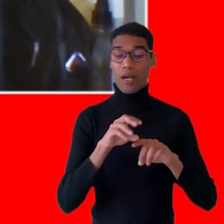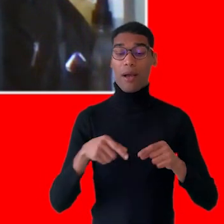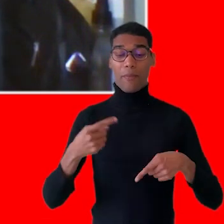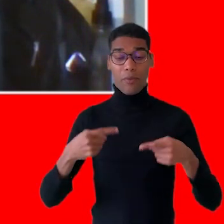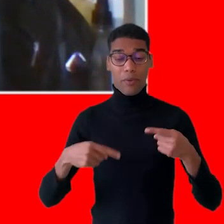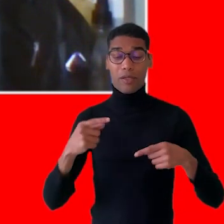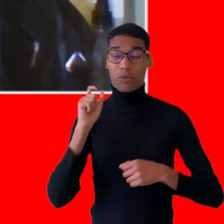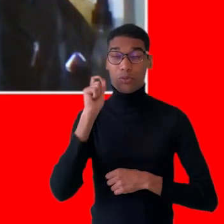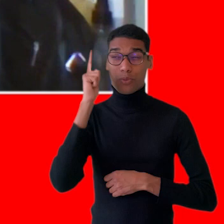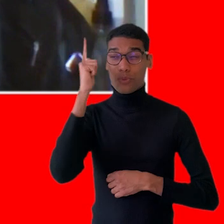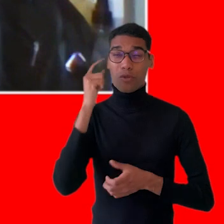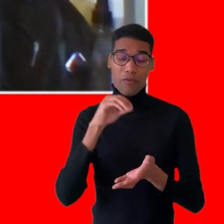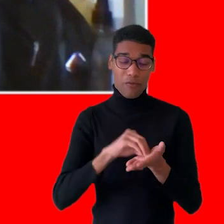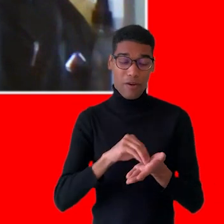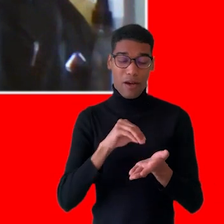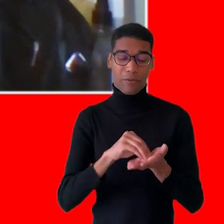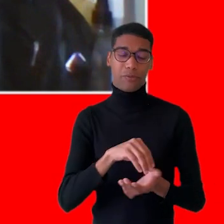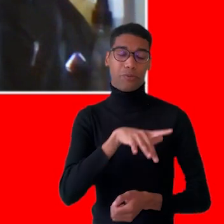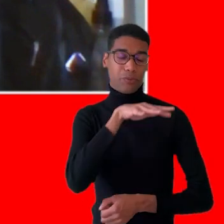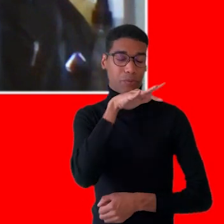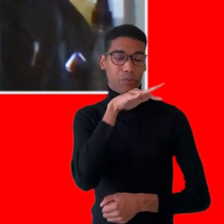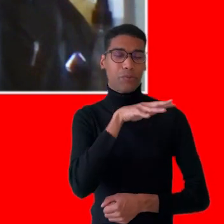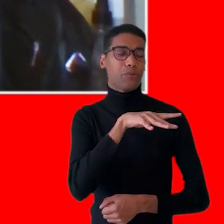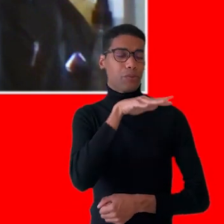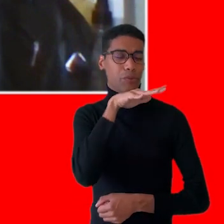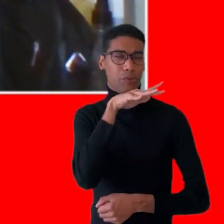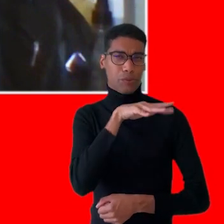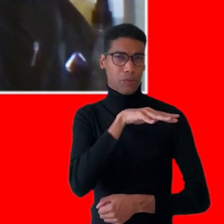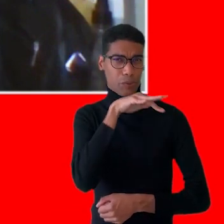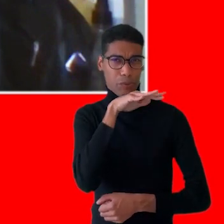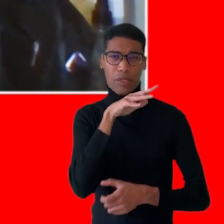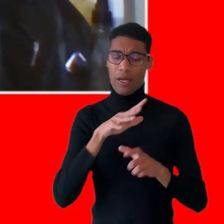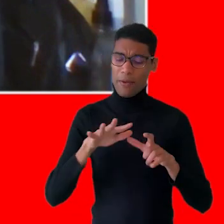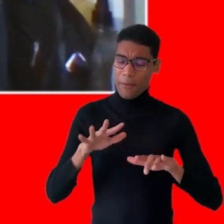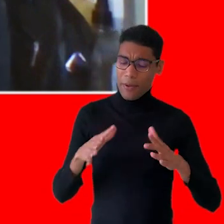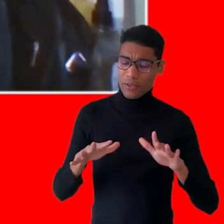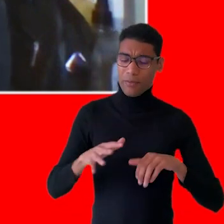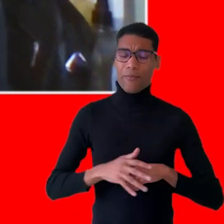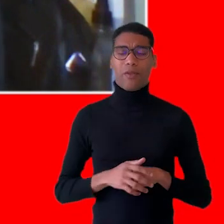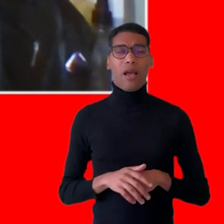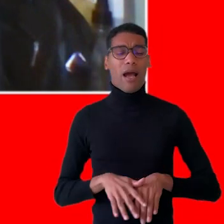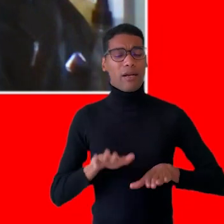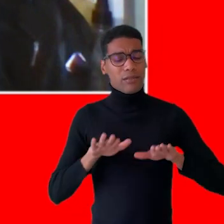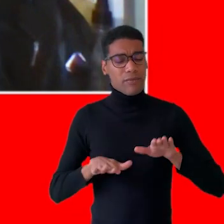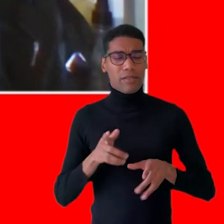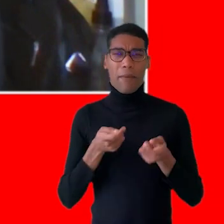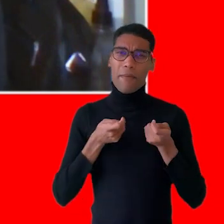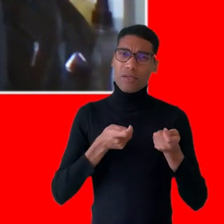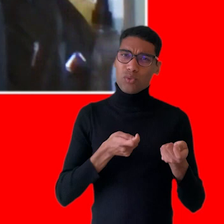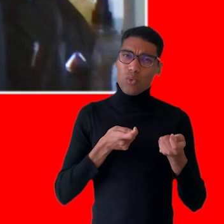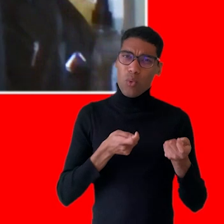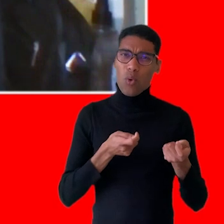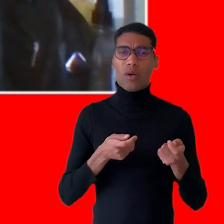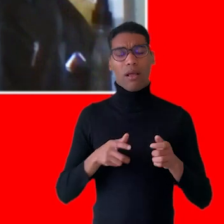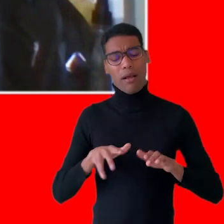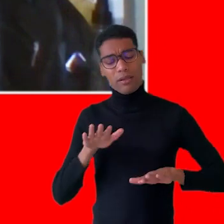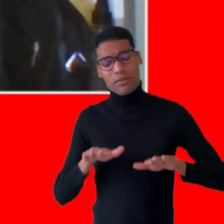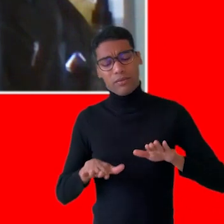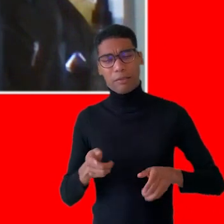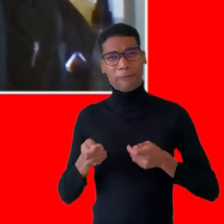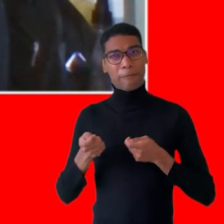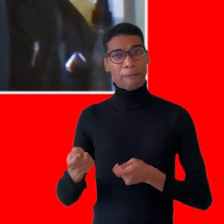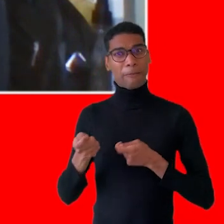sempre precária, né? Sempre ruim, é sempre mais ou menos. A gente uma hora pressiona mais, outra hora